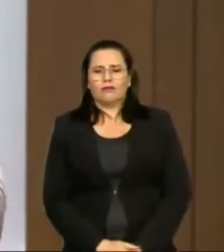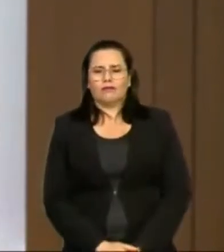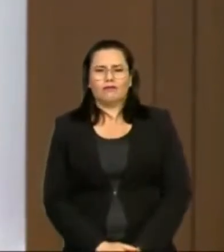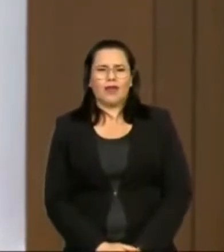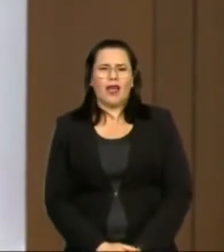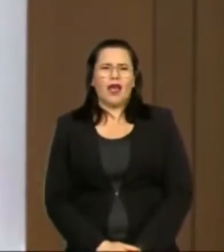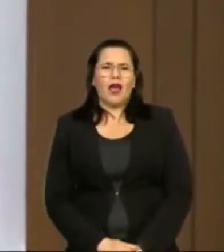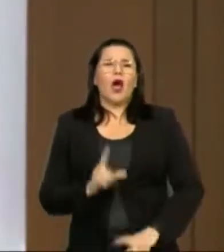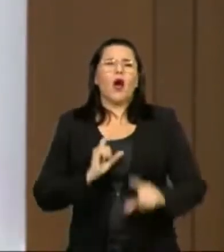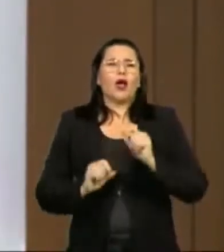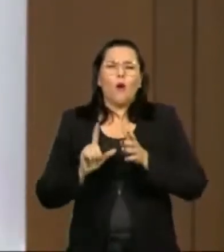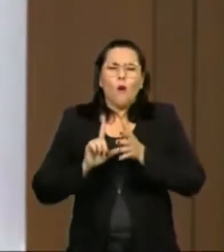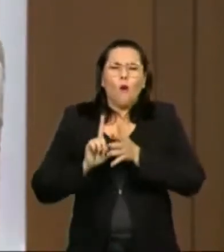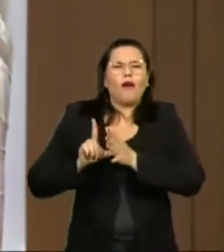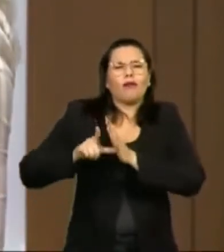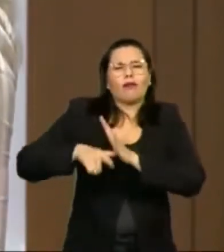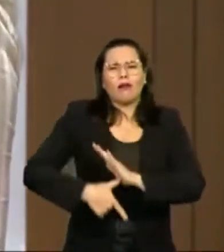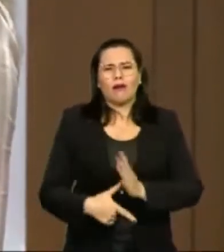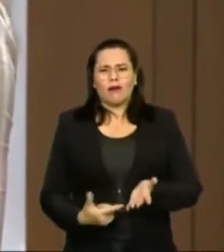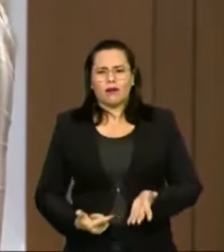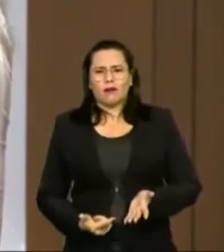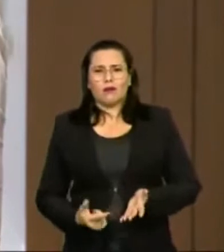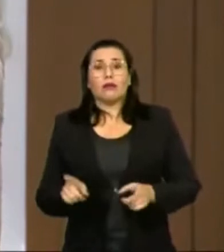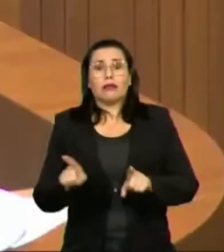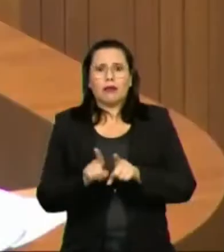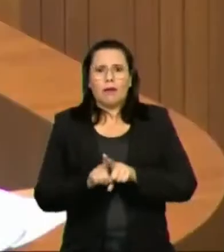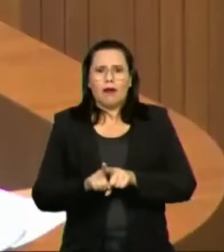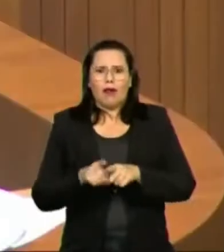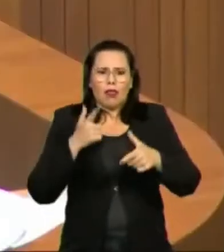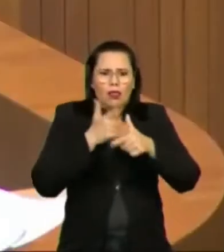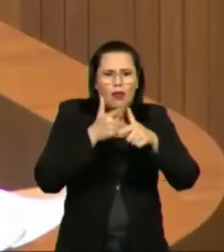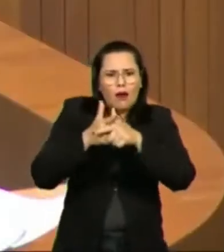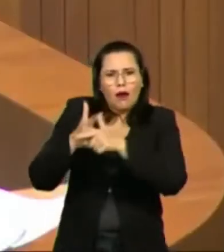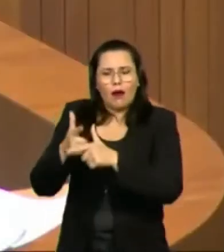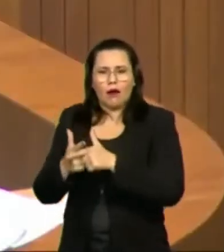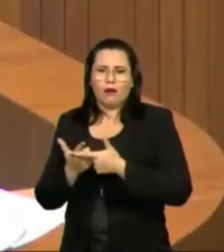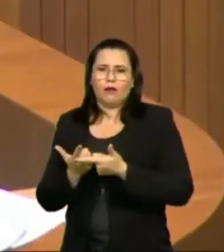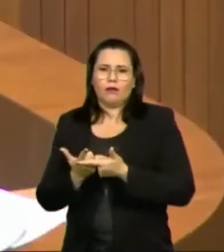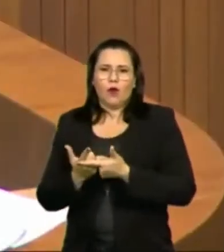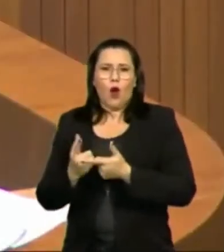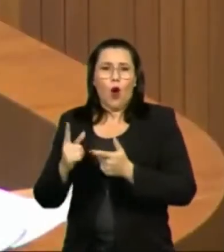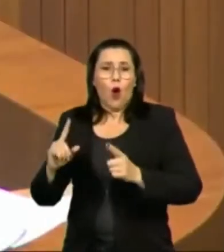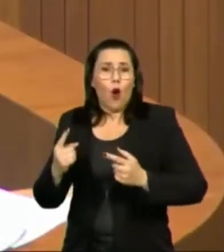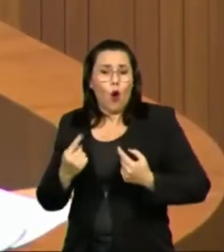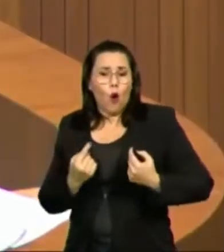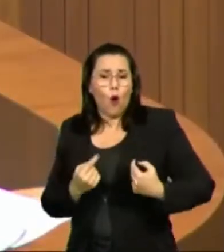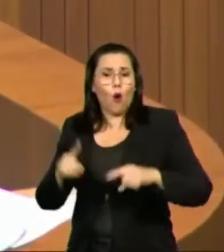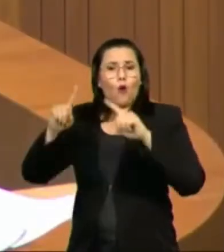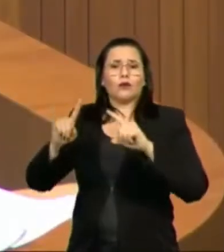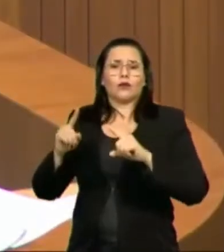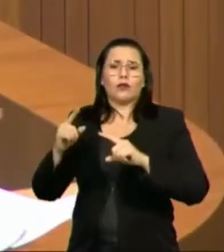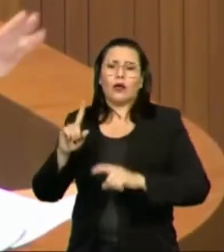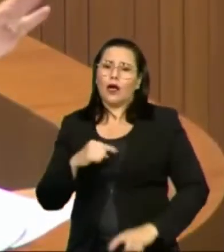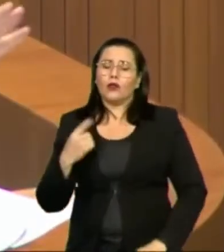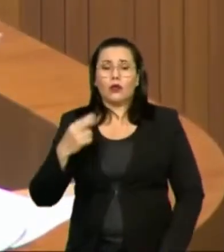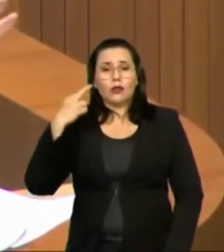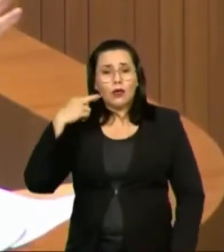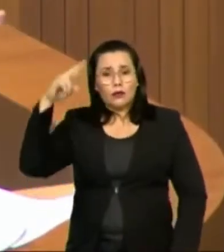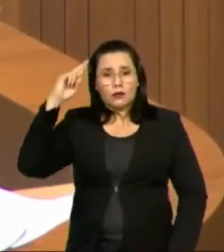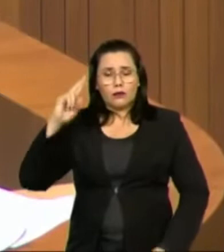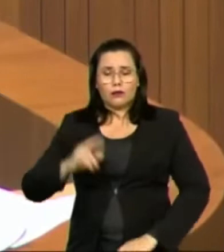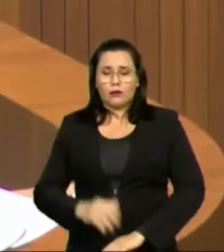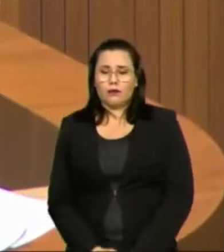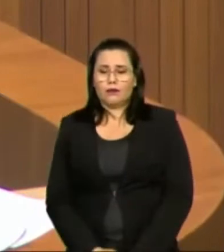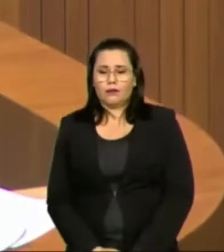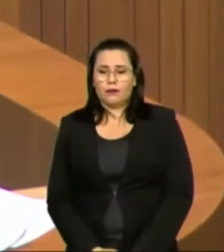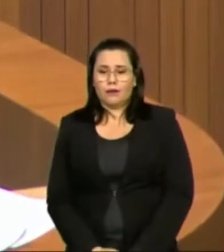retrocesso e perseguição religiosa. Há poucos dias, assim eu acompanhei, que